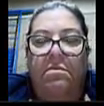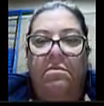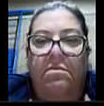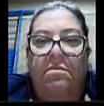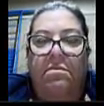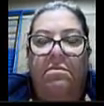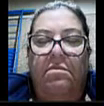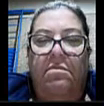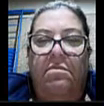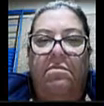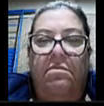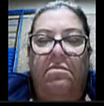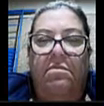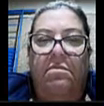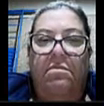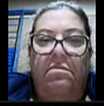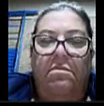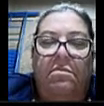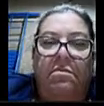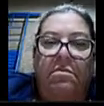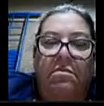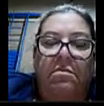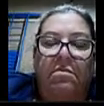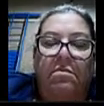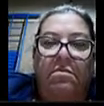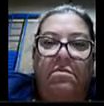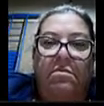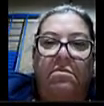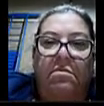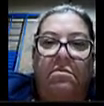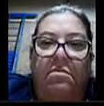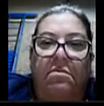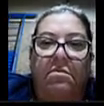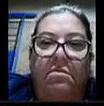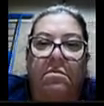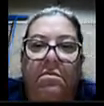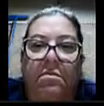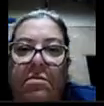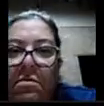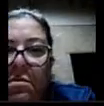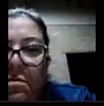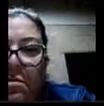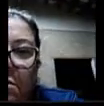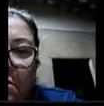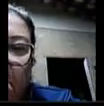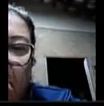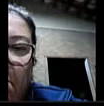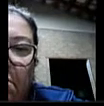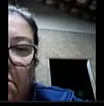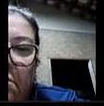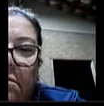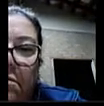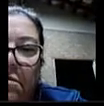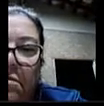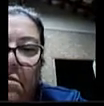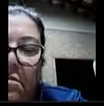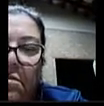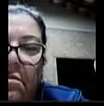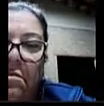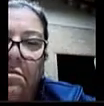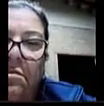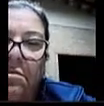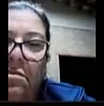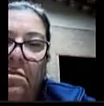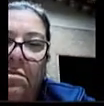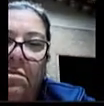do motivo de eles estarem agindo de determinada maneira, em sala de aula, ou com determinado aluno, de forma que eles, que pareçam, né?